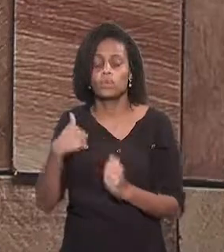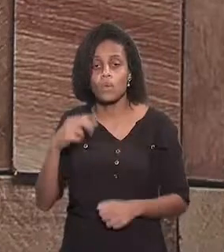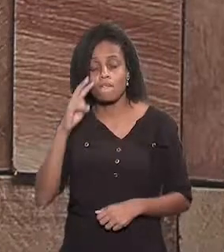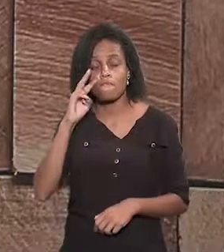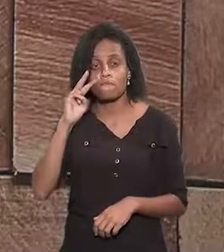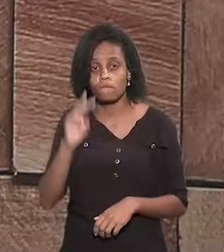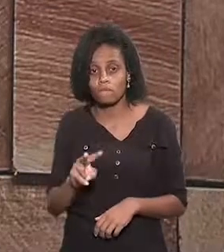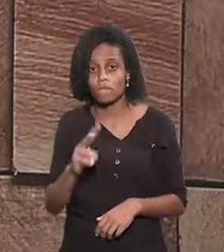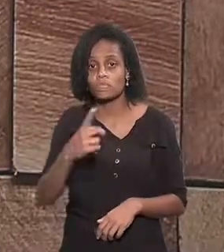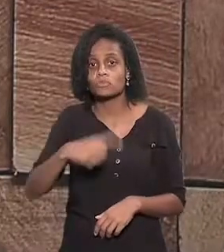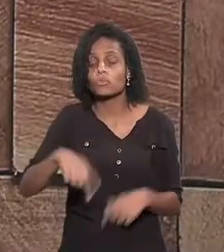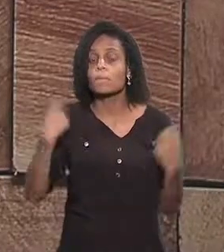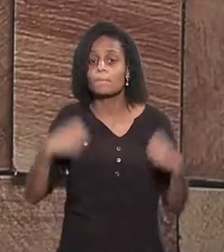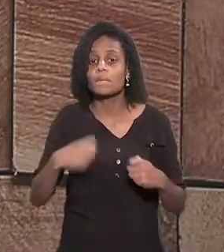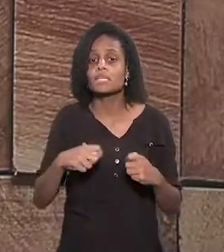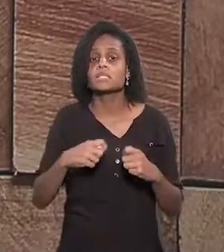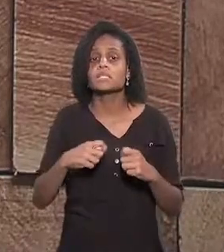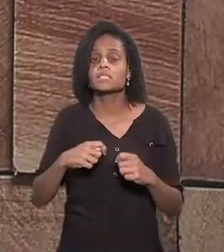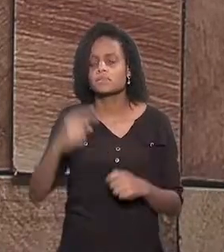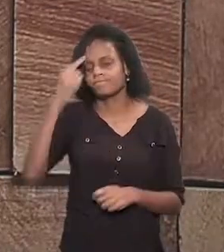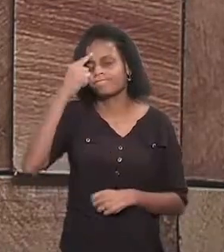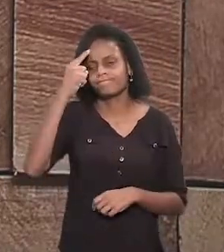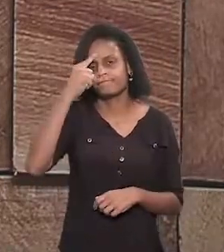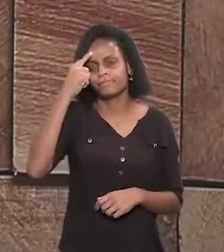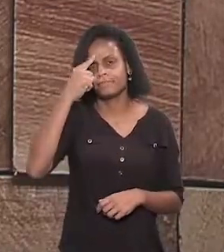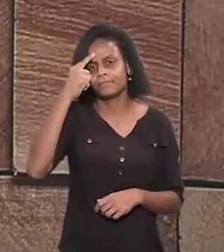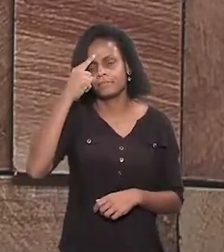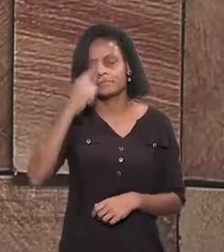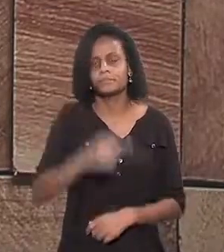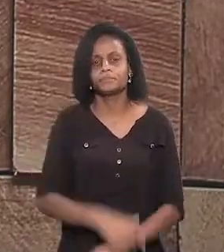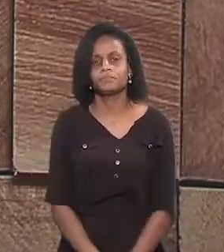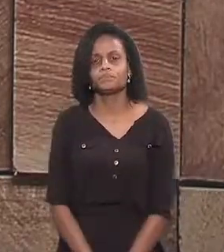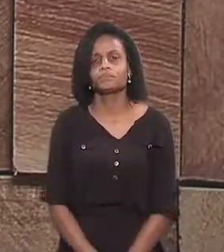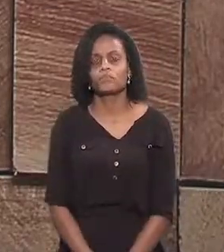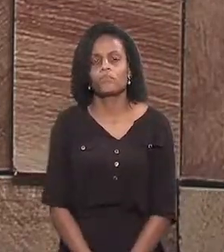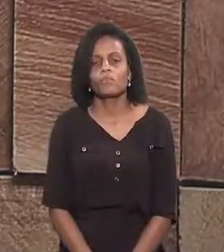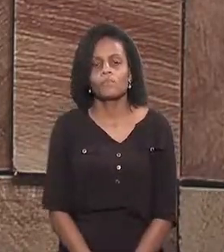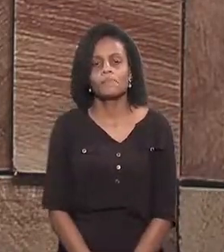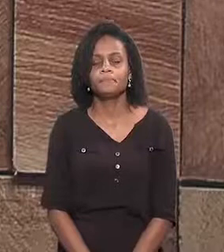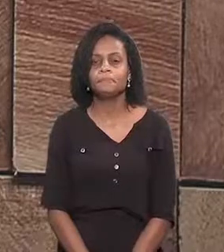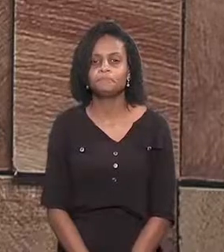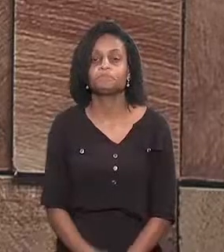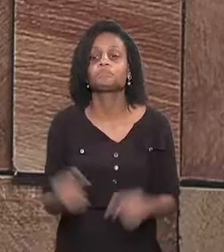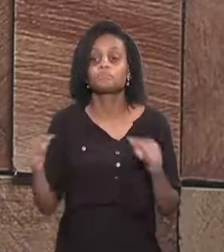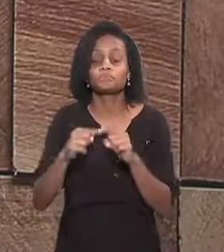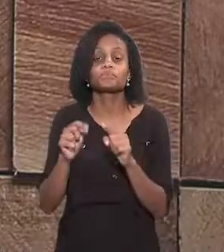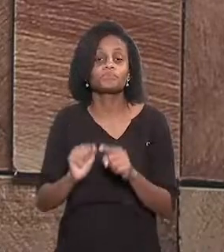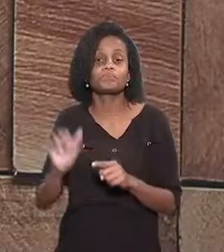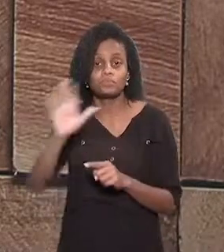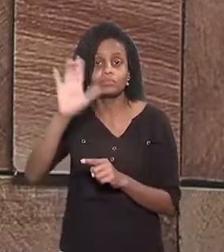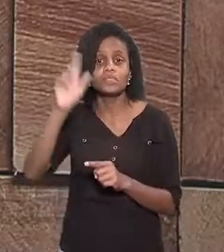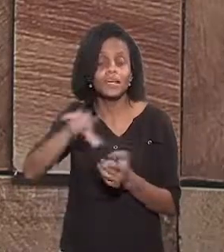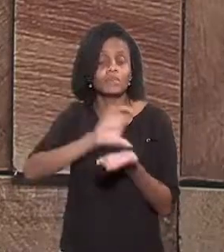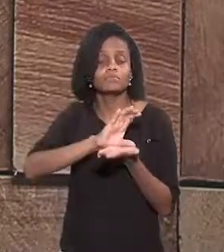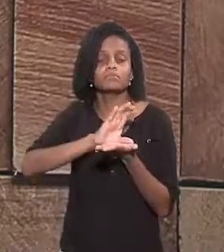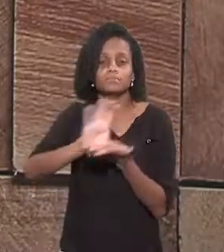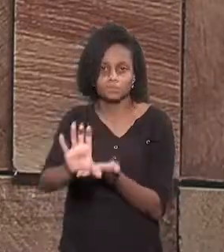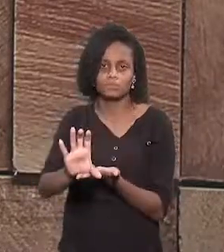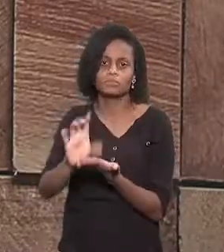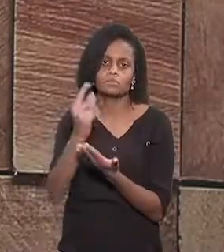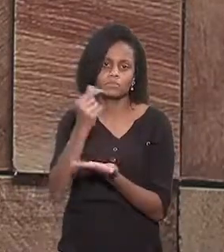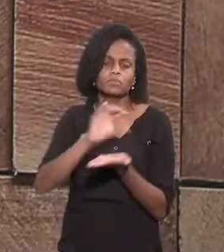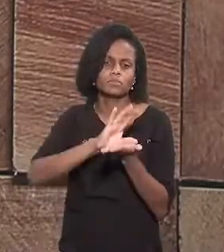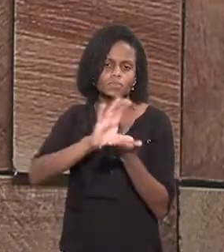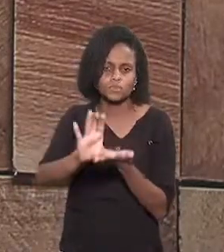ao meu ver, o que a gente precisa cada vez mais pensar, falando sobre favela, é investir